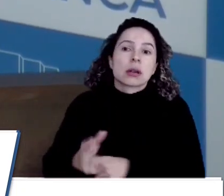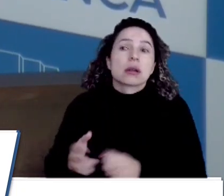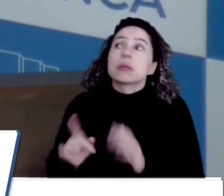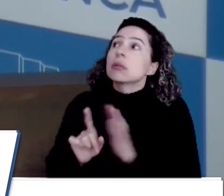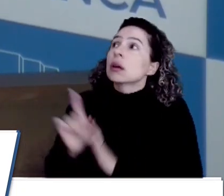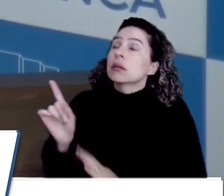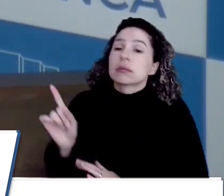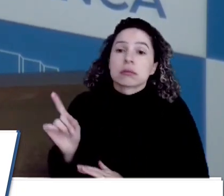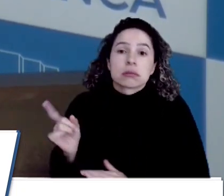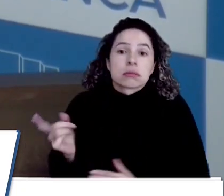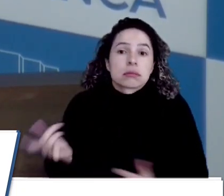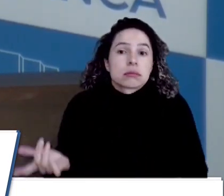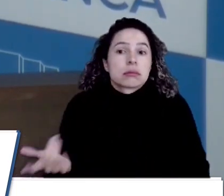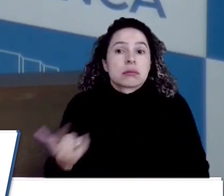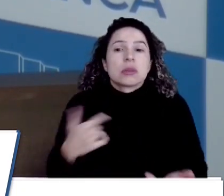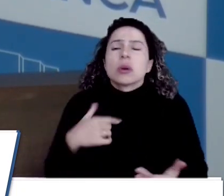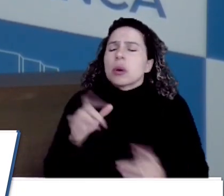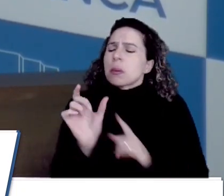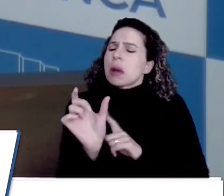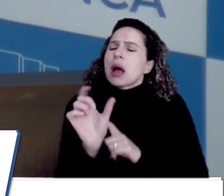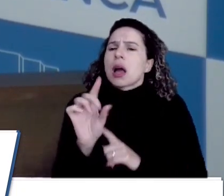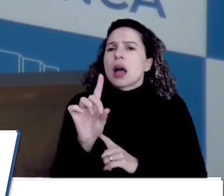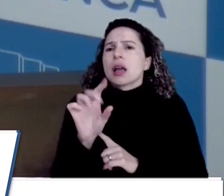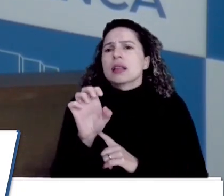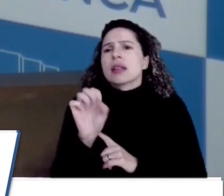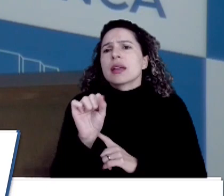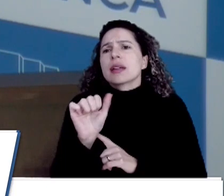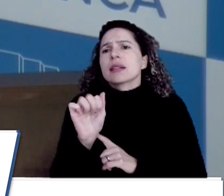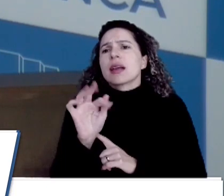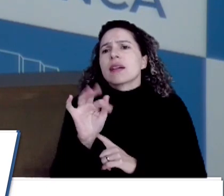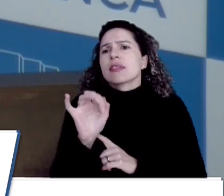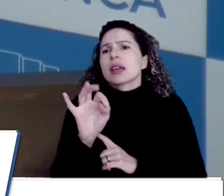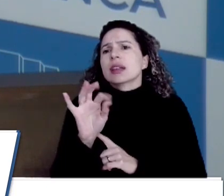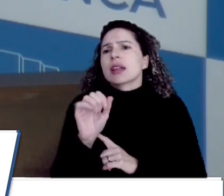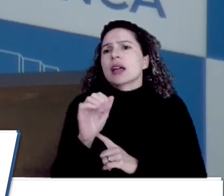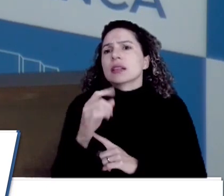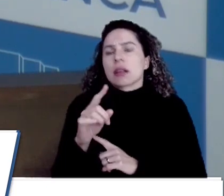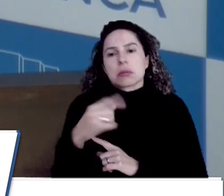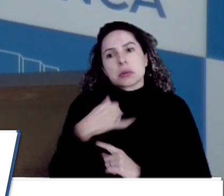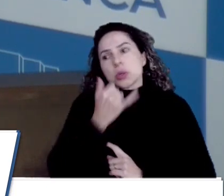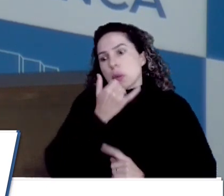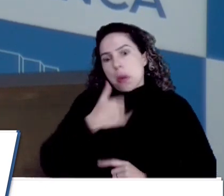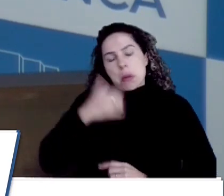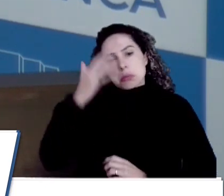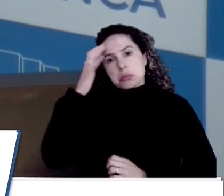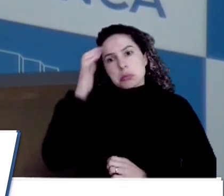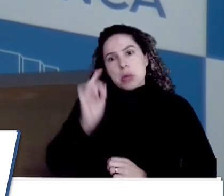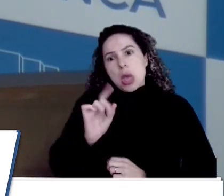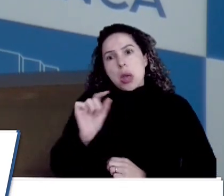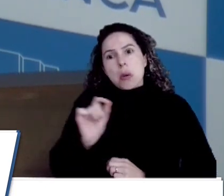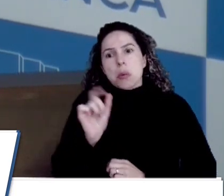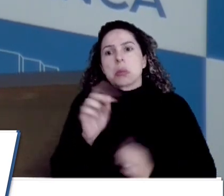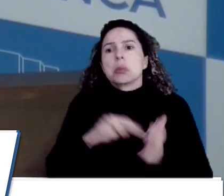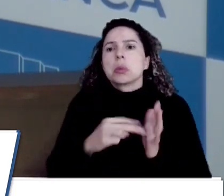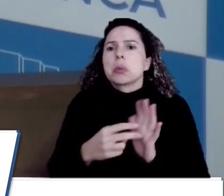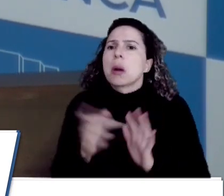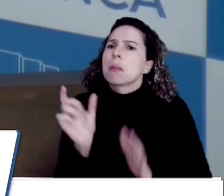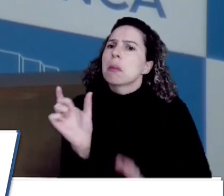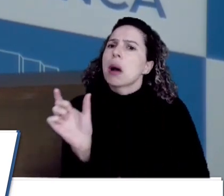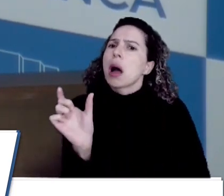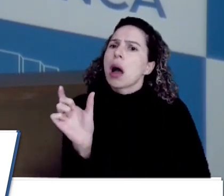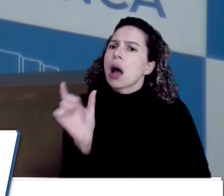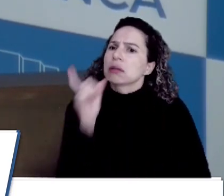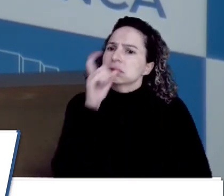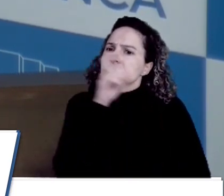da desafetação. O que é desafetação? Eu não entendo, pôr uma palavra tão